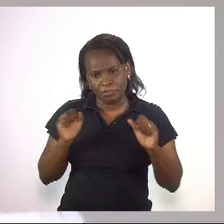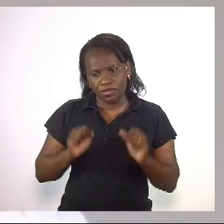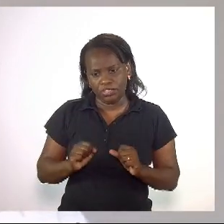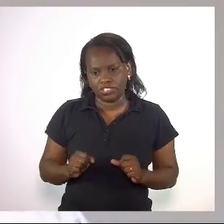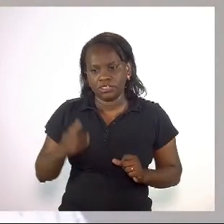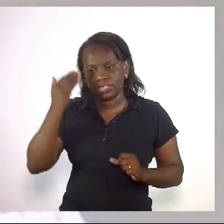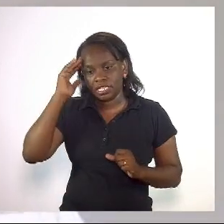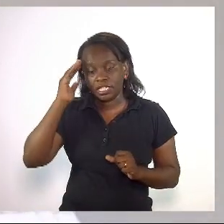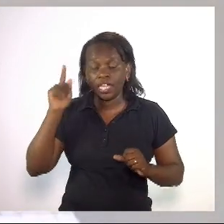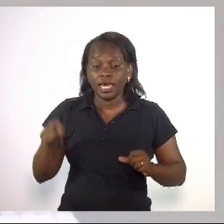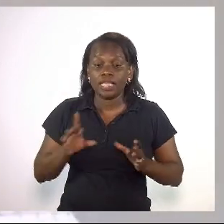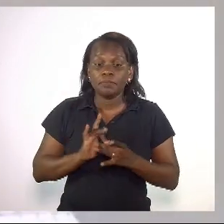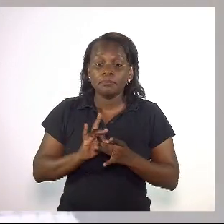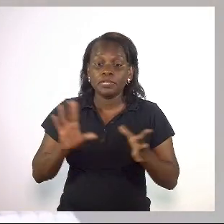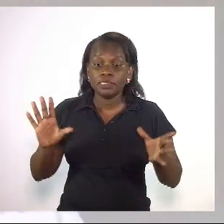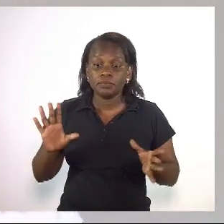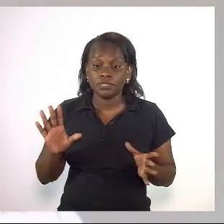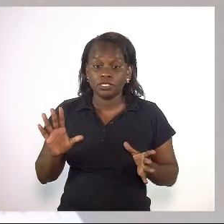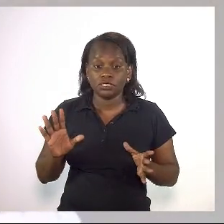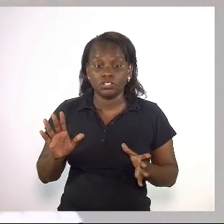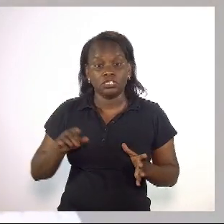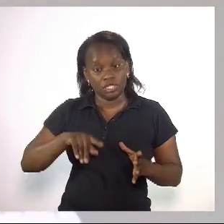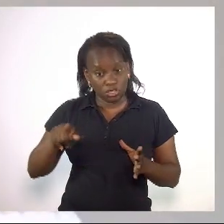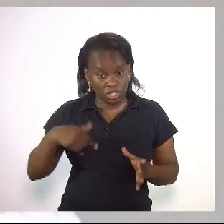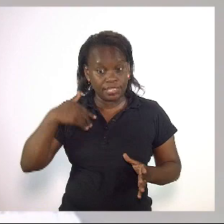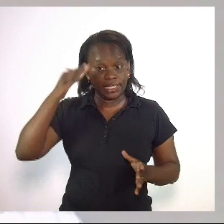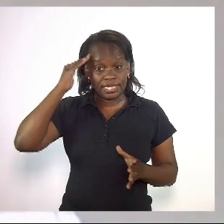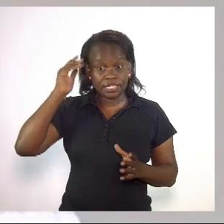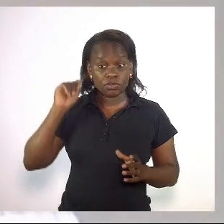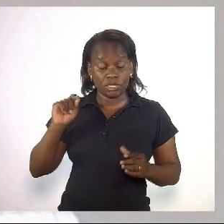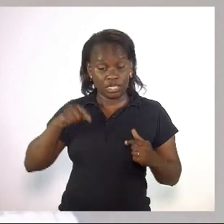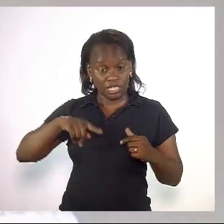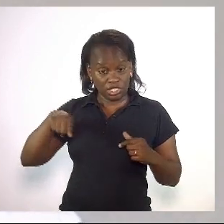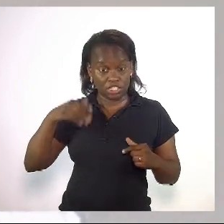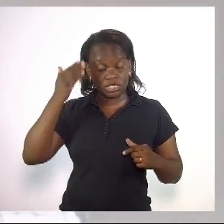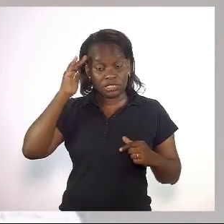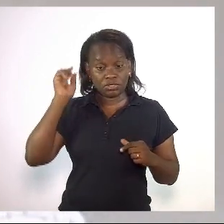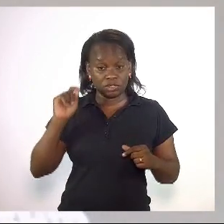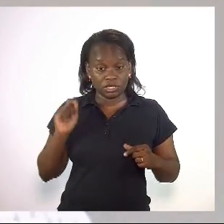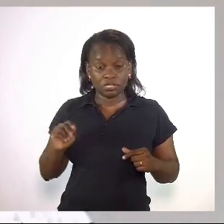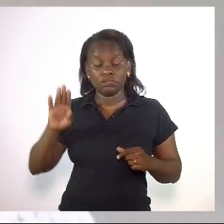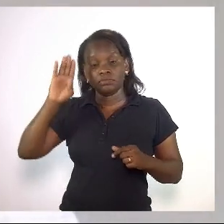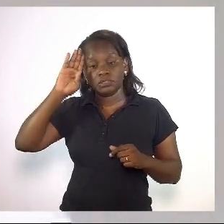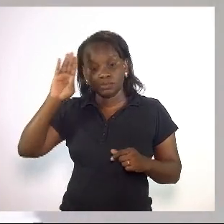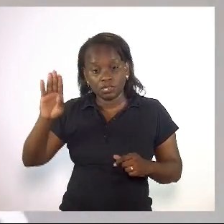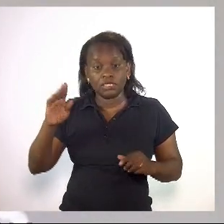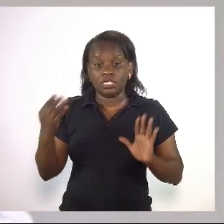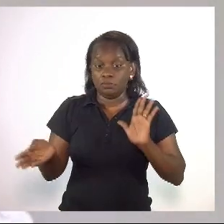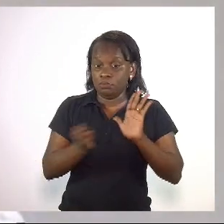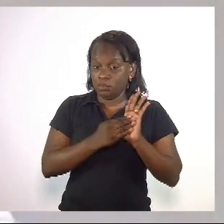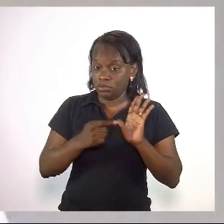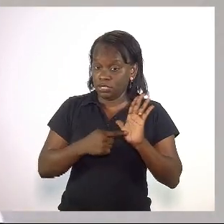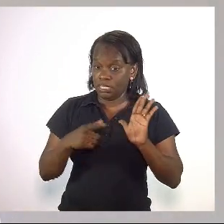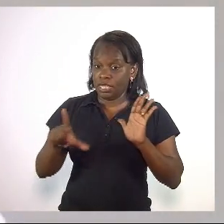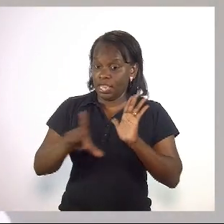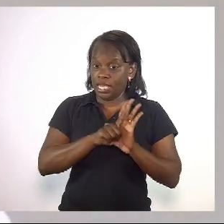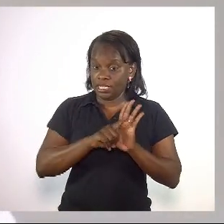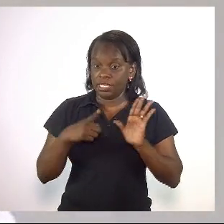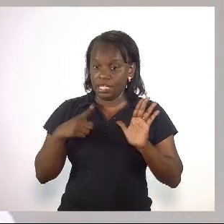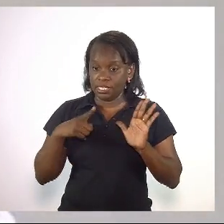ela permite, esse é o nosso entendimento, em especial dado que está posto na lei,